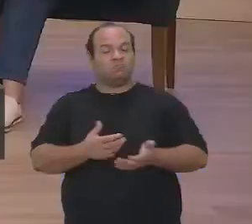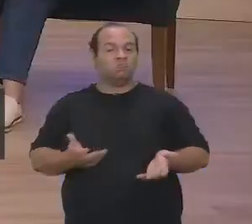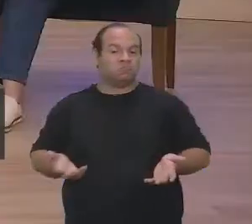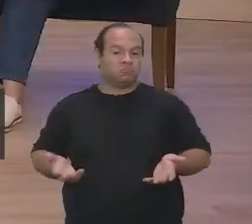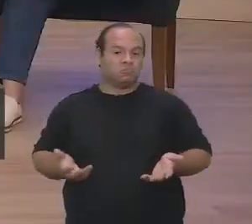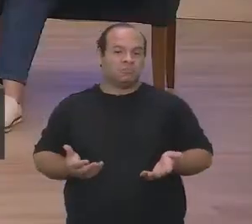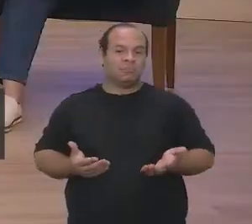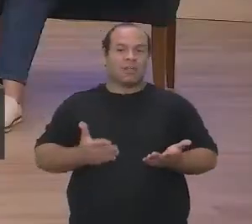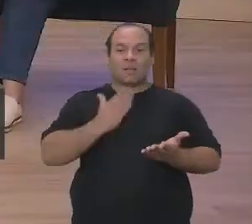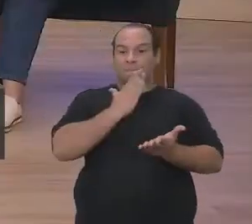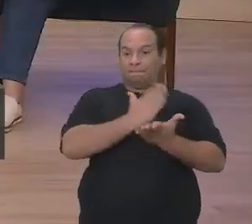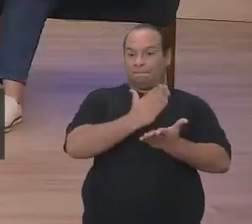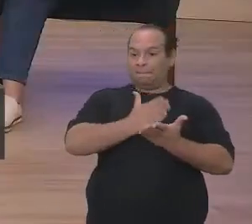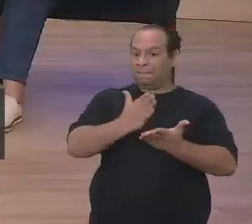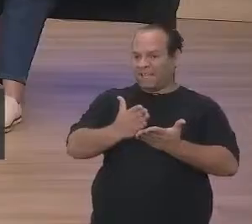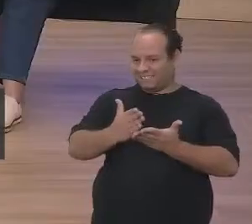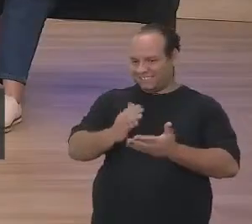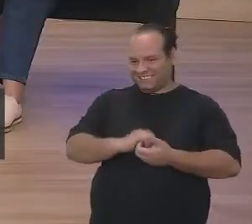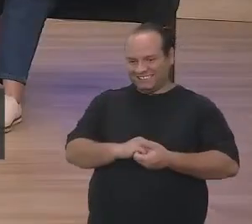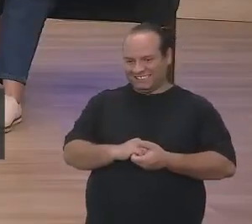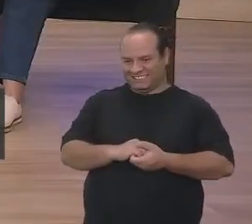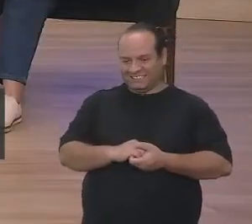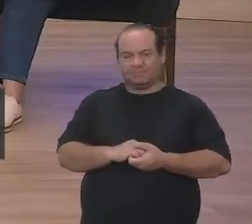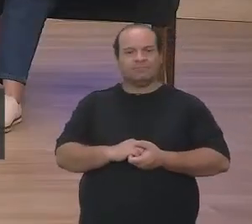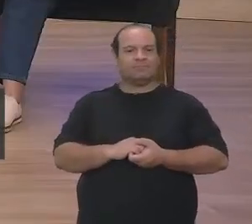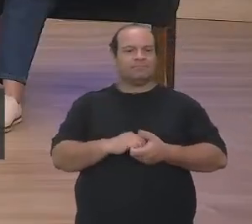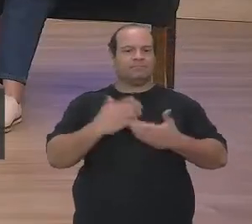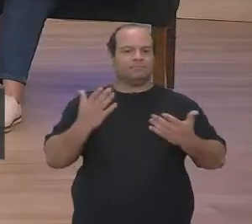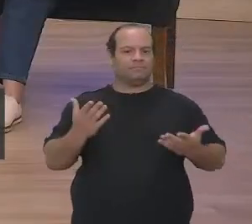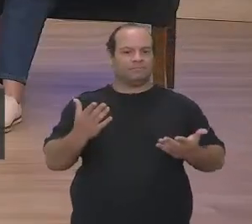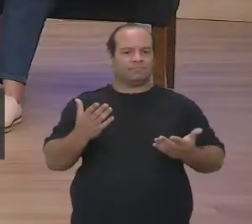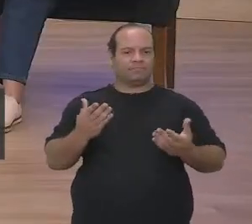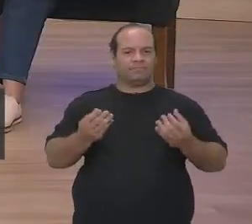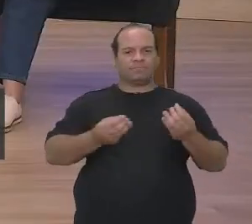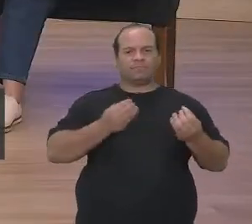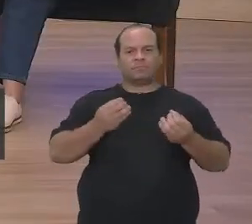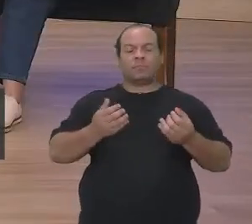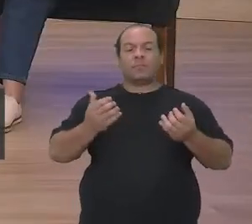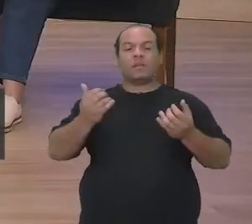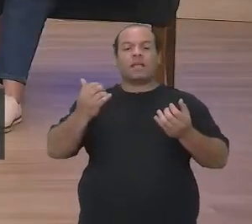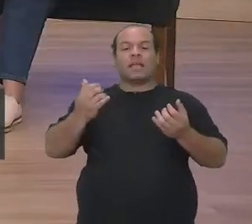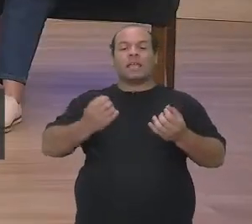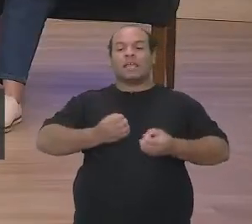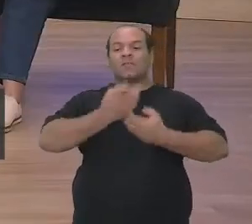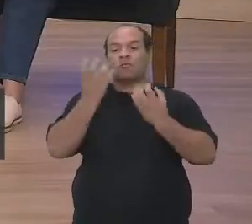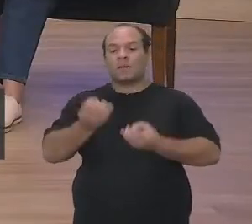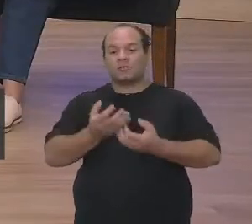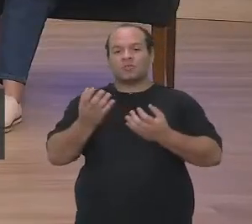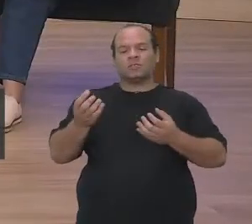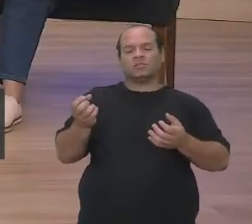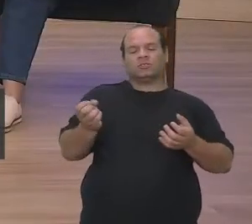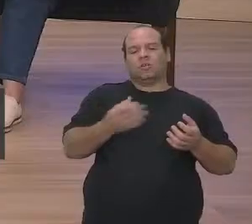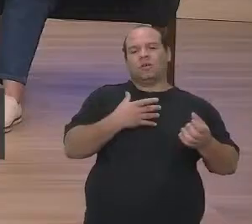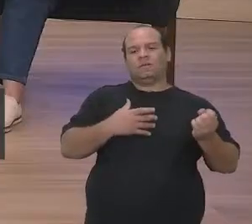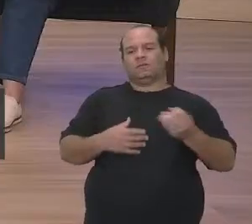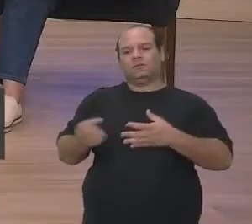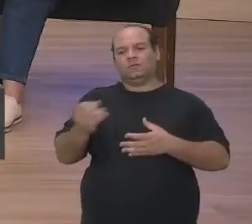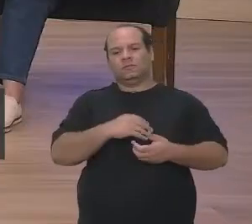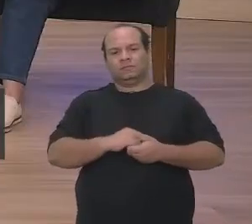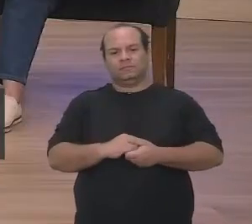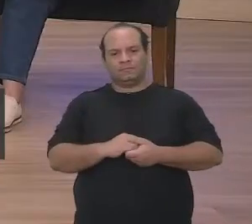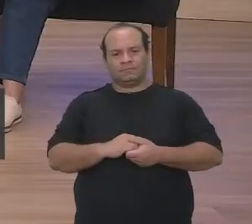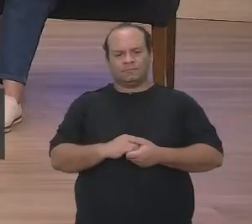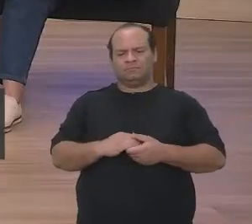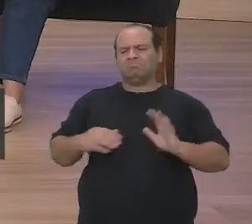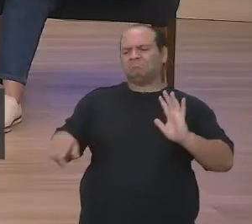Vamos por partes. Certo. Sobre como buscar informações atualizadas sobre o